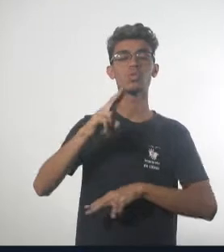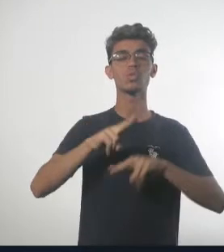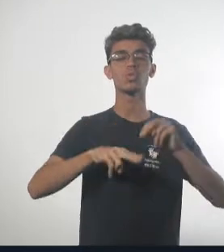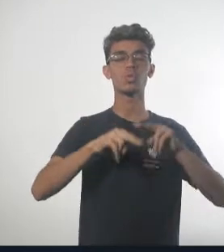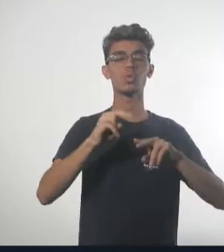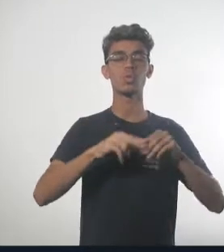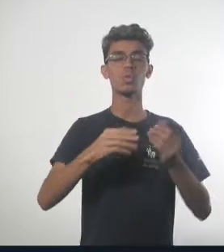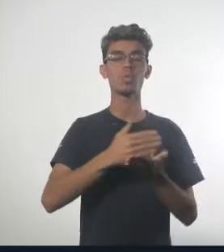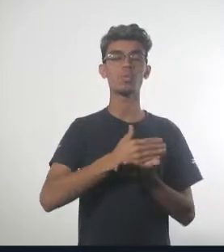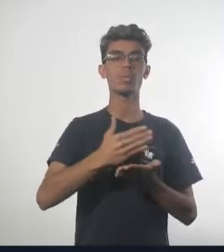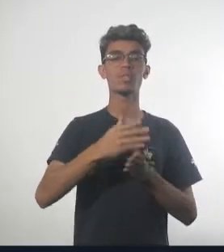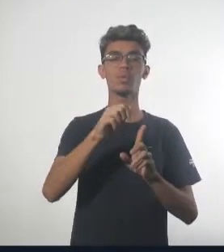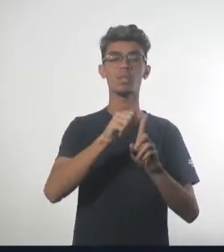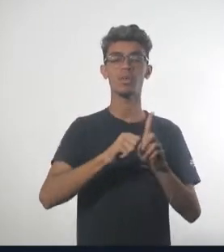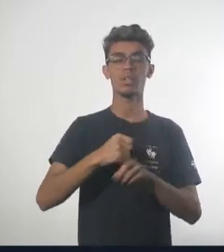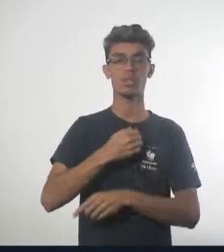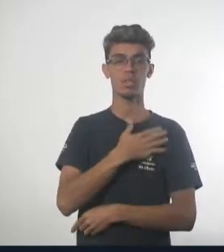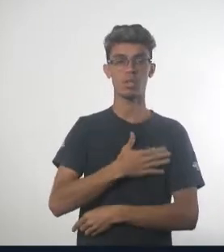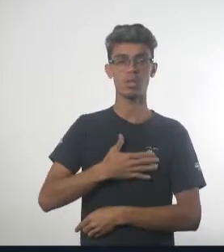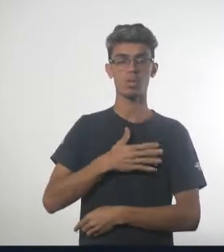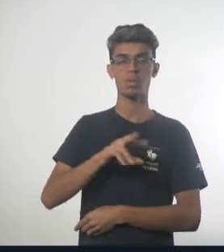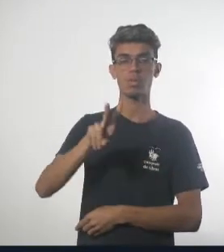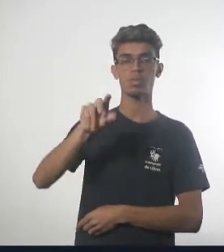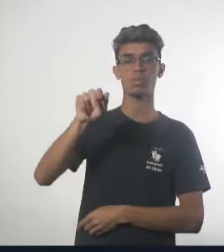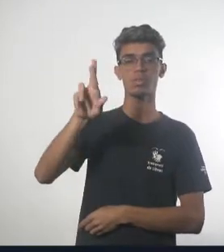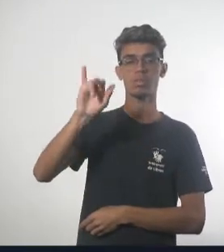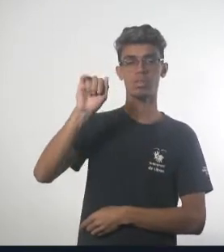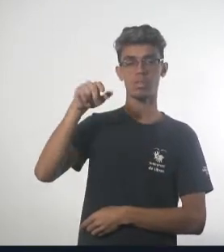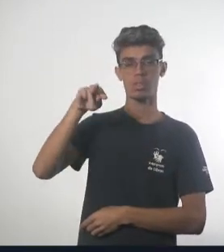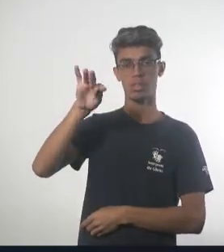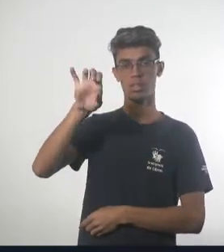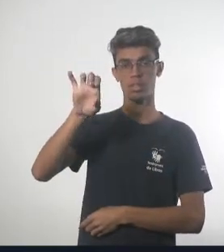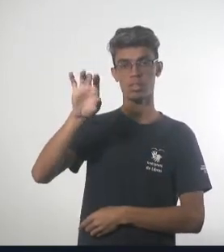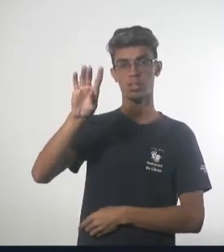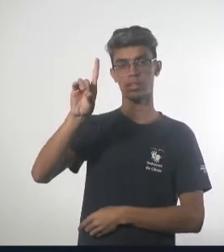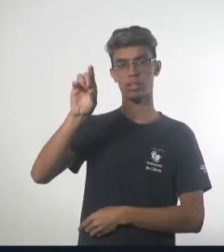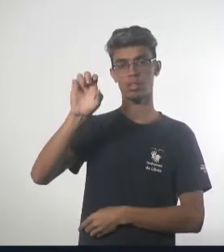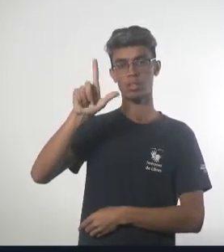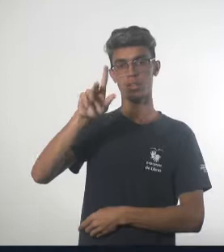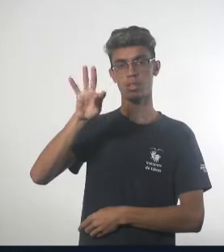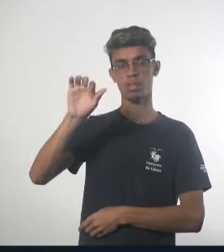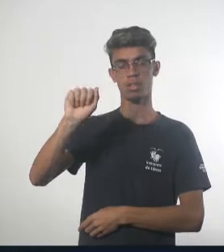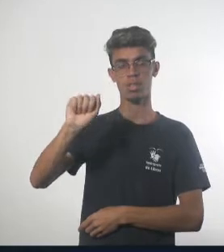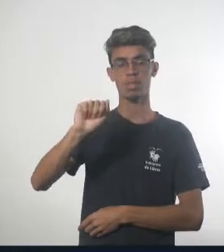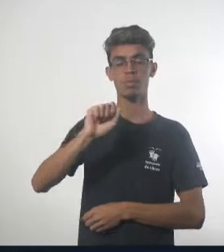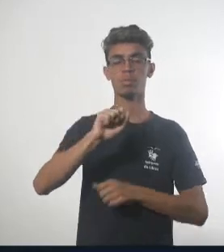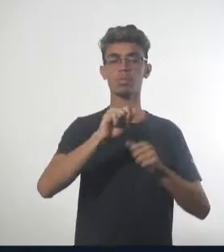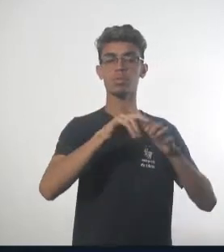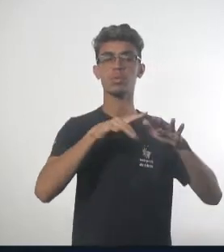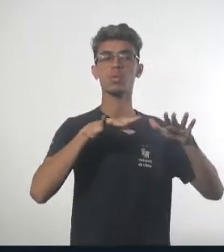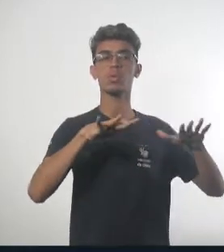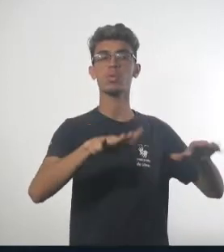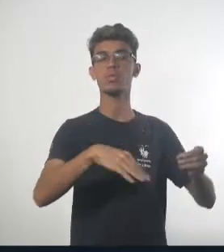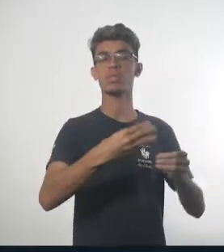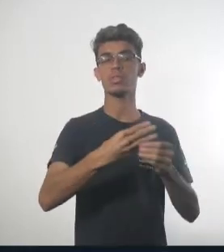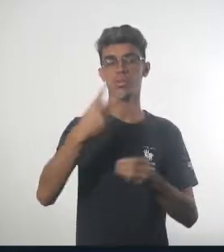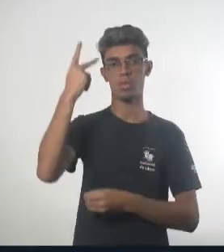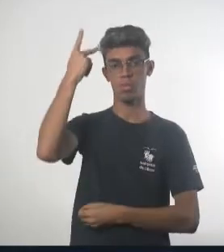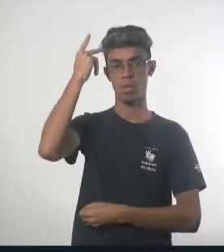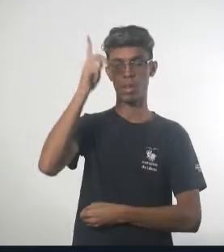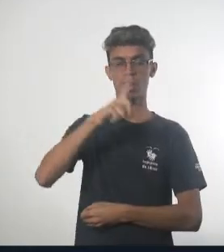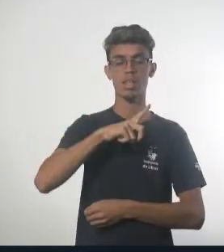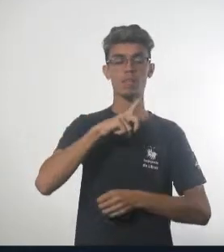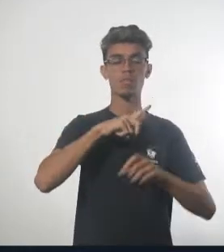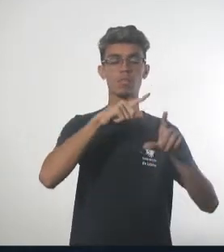de agosto, que foi quando a variante Delta realmente teve um crescimento expressivo aí no município de São Paulo, nós tivemos um aumento